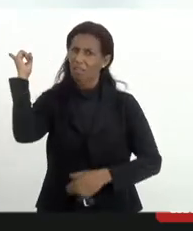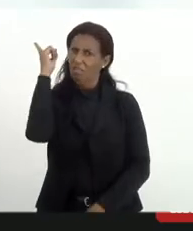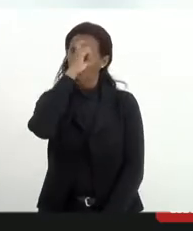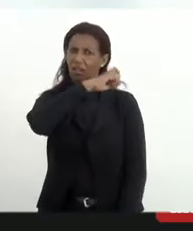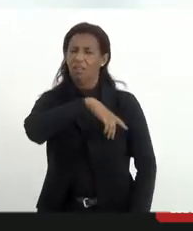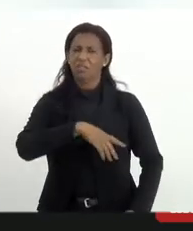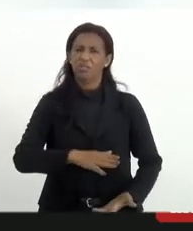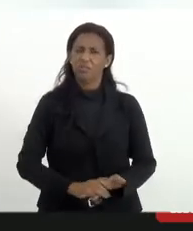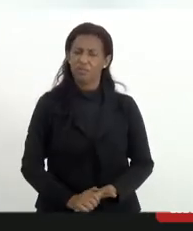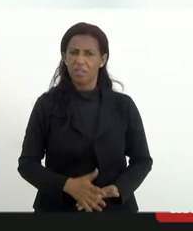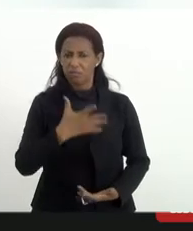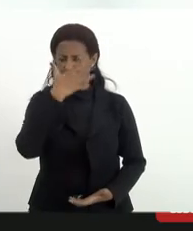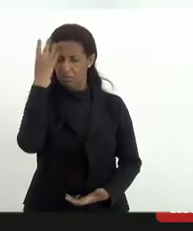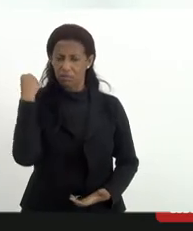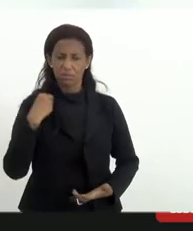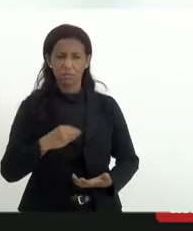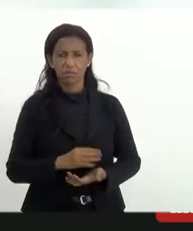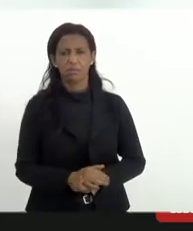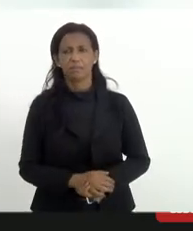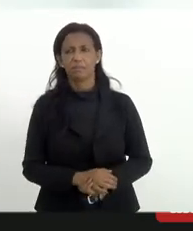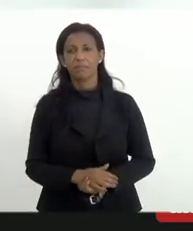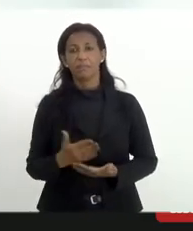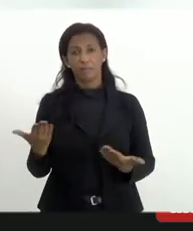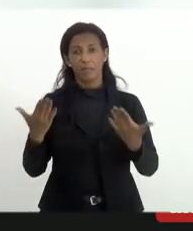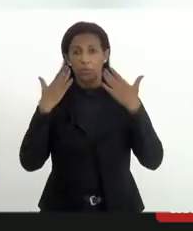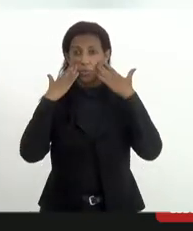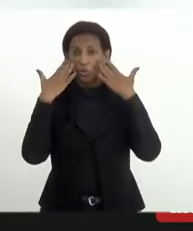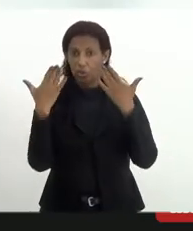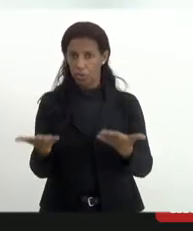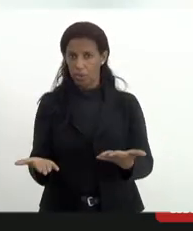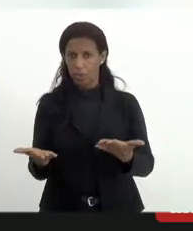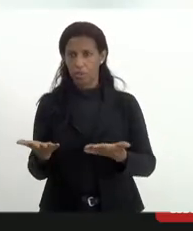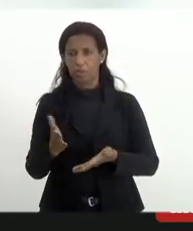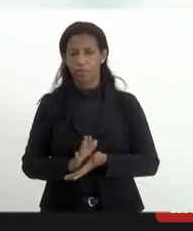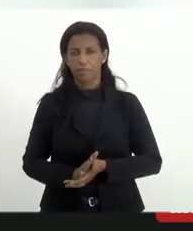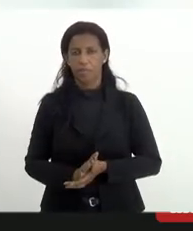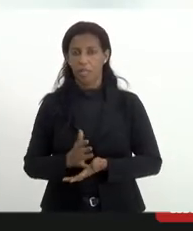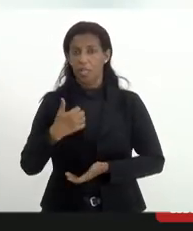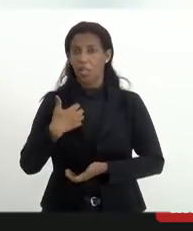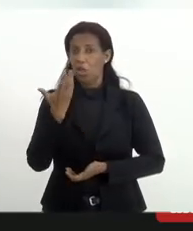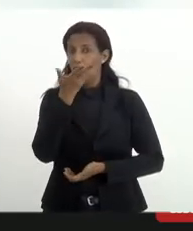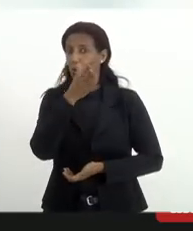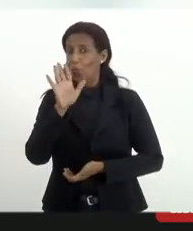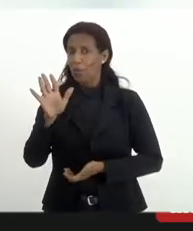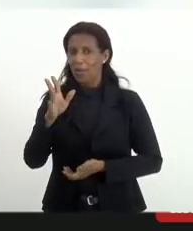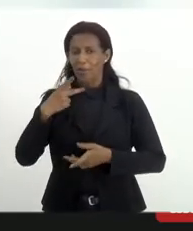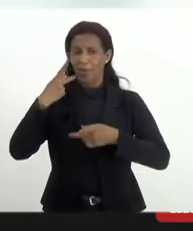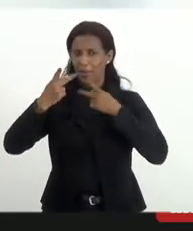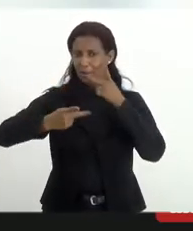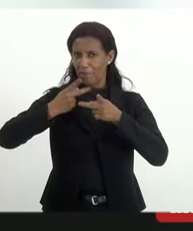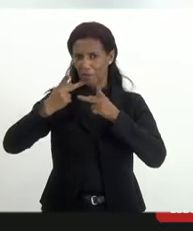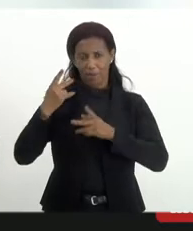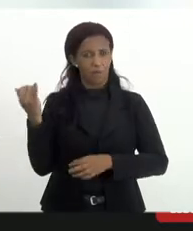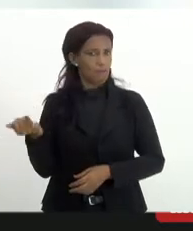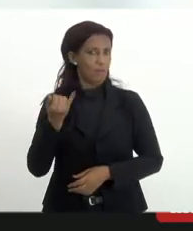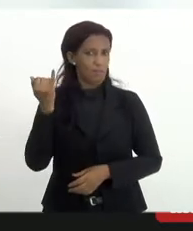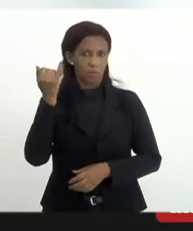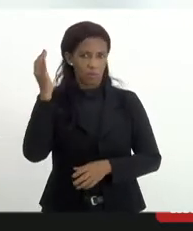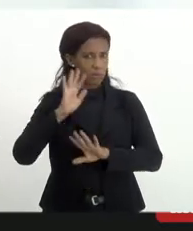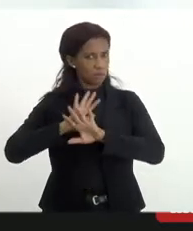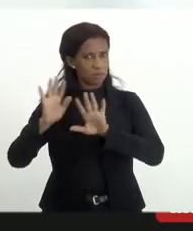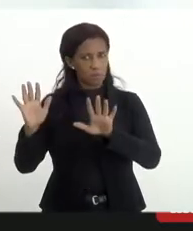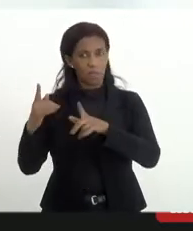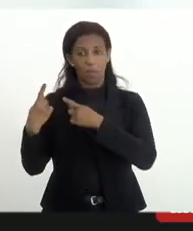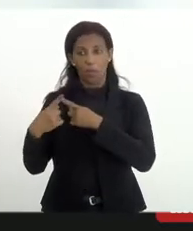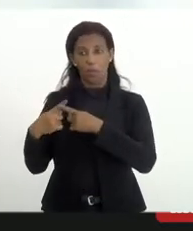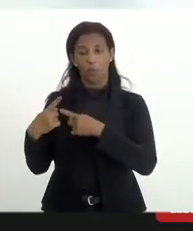de esquecer. Então, diante disso, eu não quero que minhas teses, minhas ilações tenham nenhum valor, né, porque